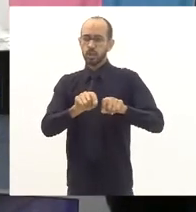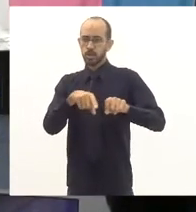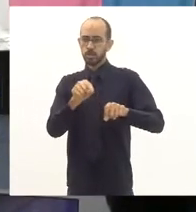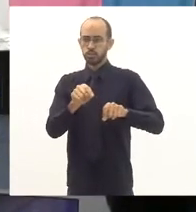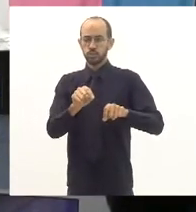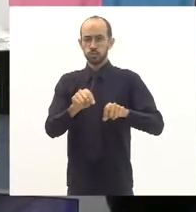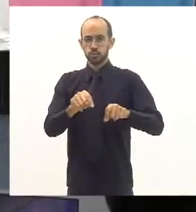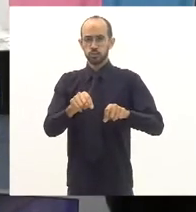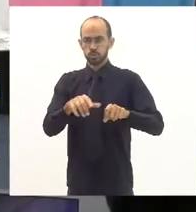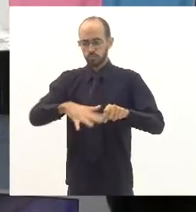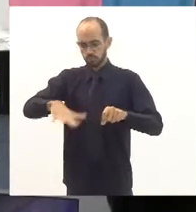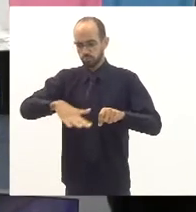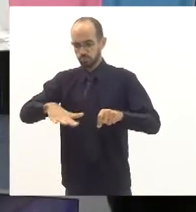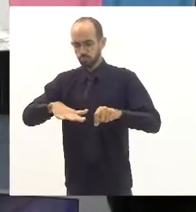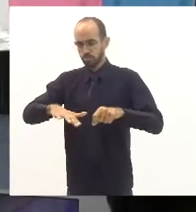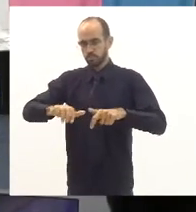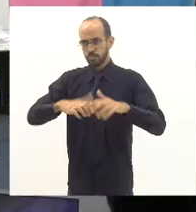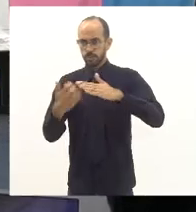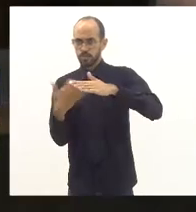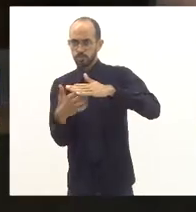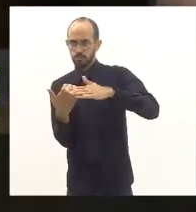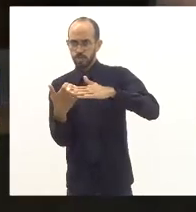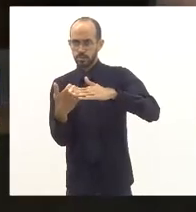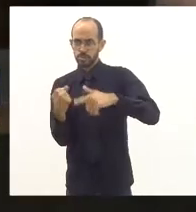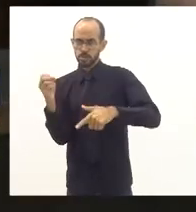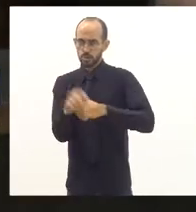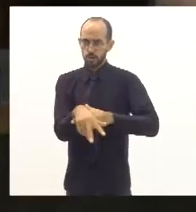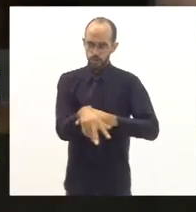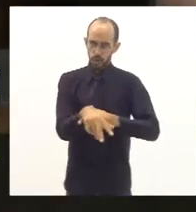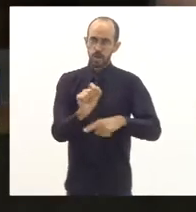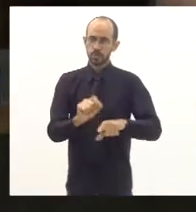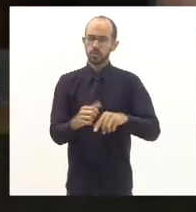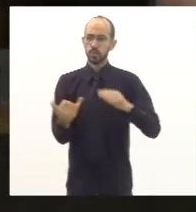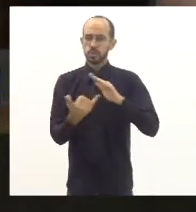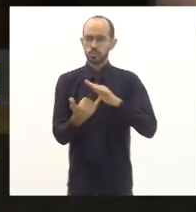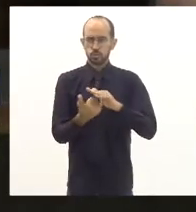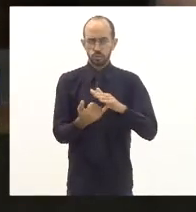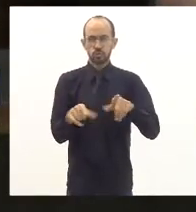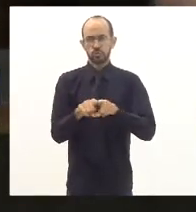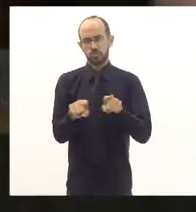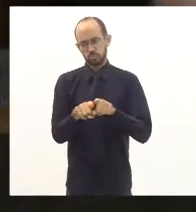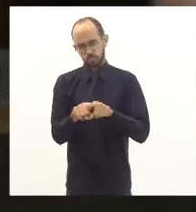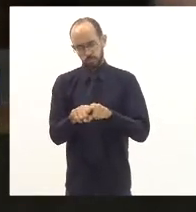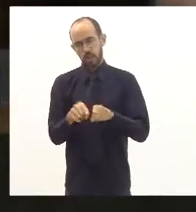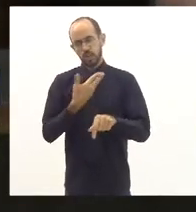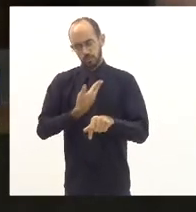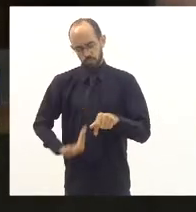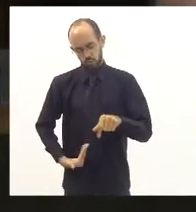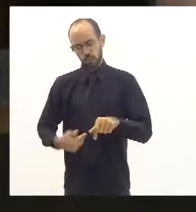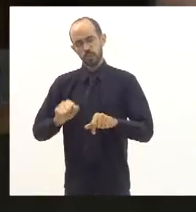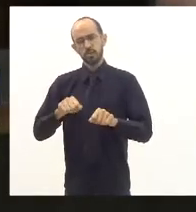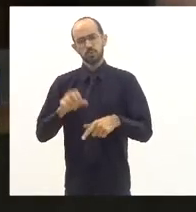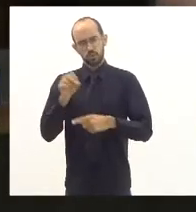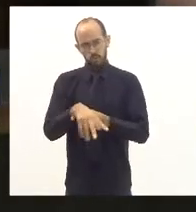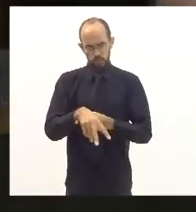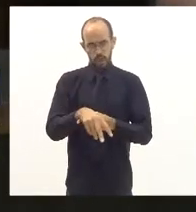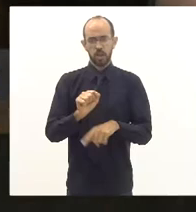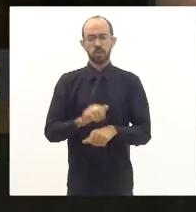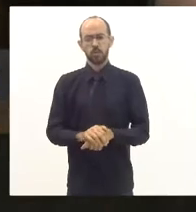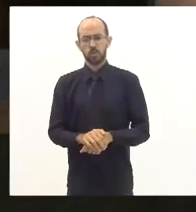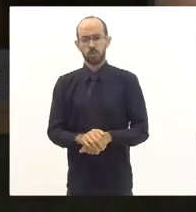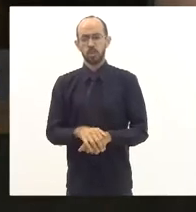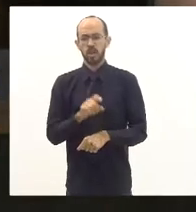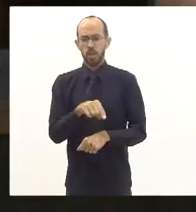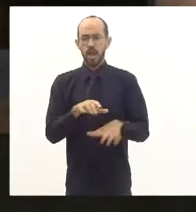nas localidades, nas empresas que contratam e nas instituições públicas que contratam também, né? E aí,